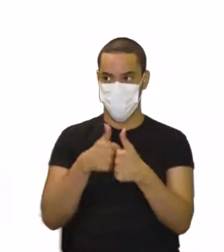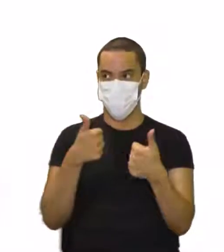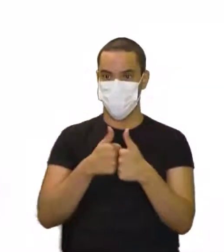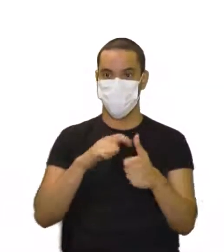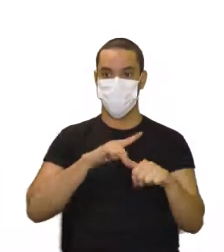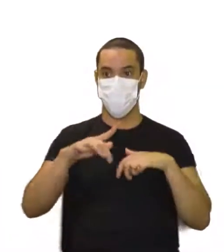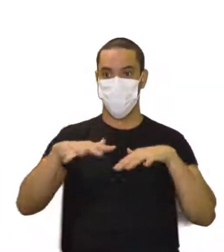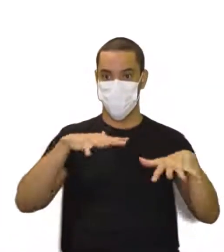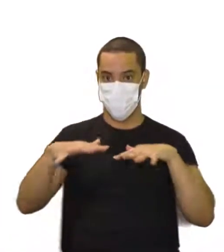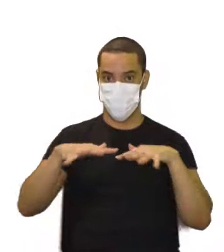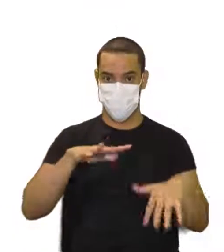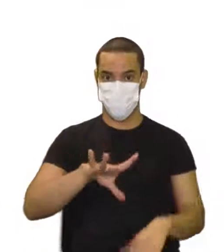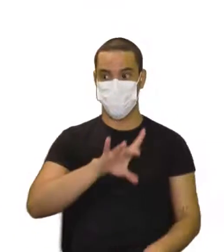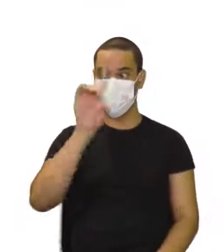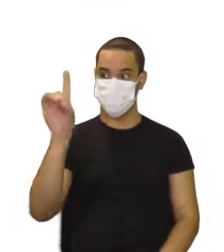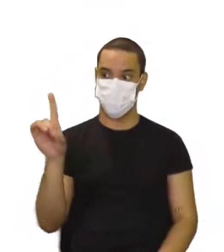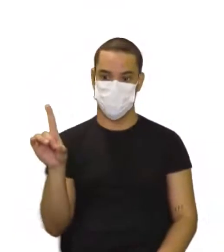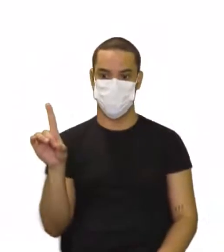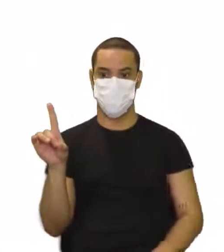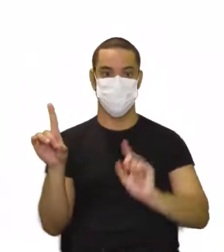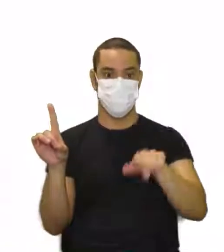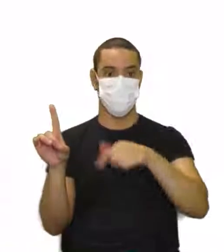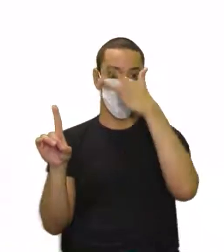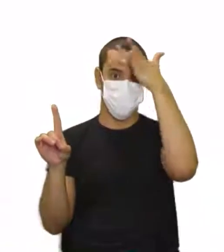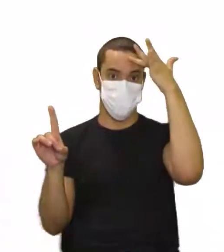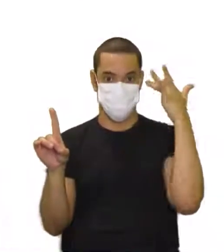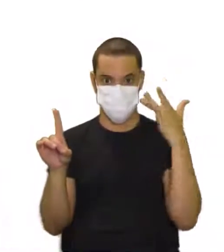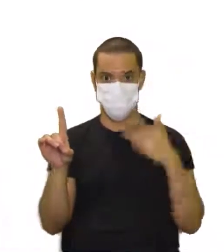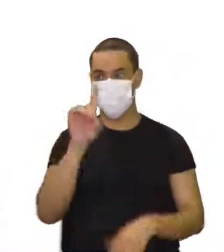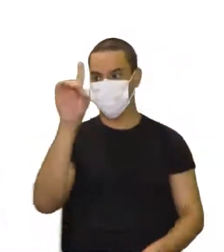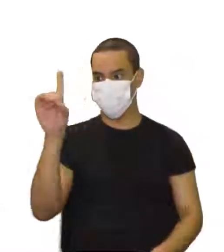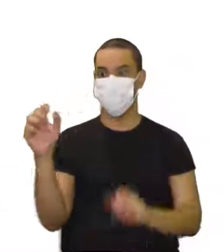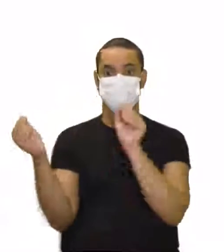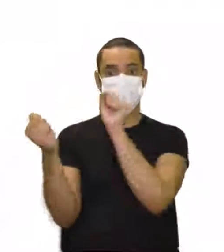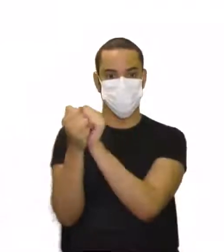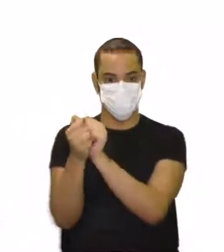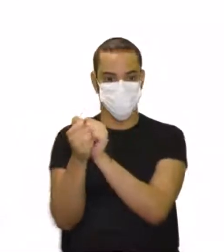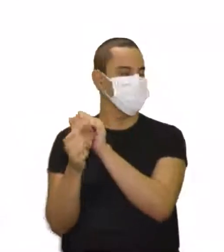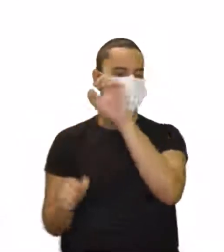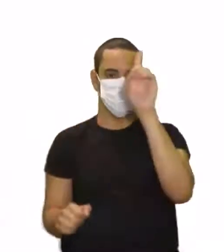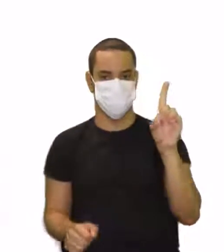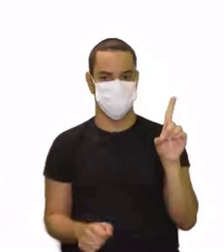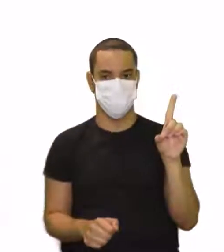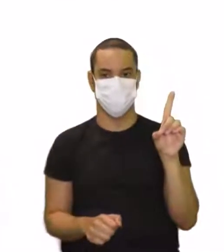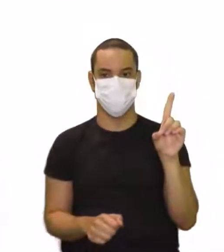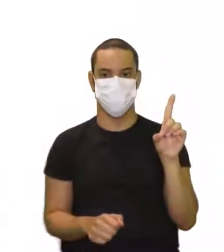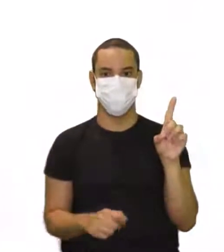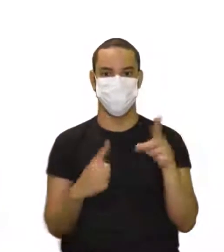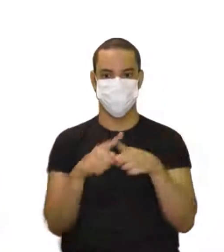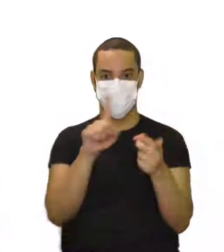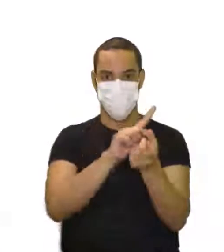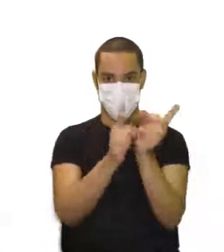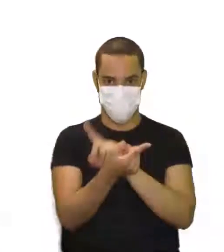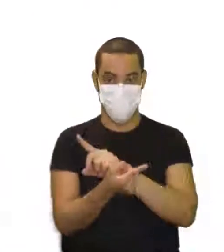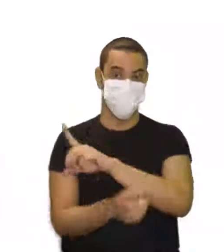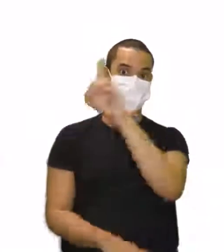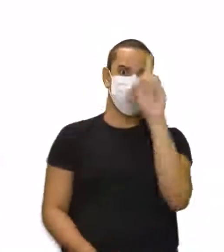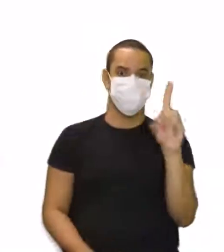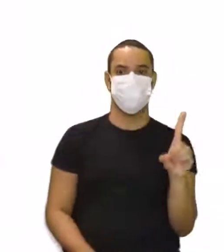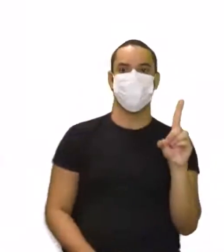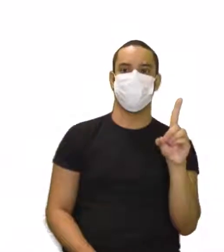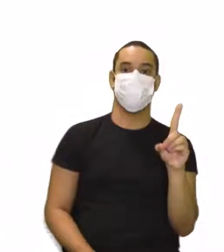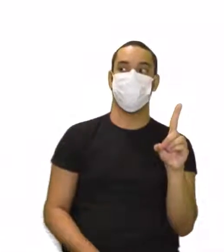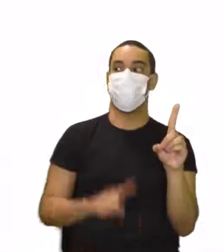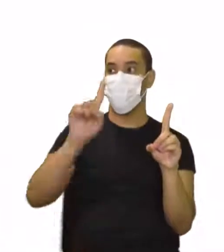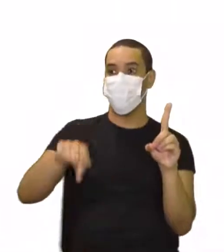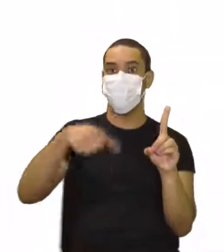movendo para a direita e a pessoa para a direita. O que isso quer dizer? que eu vou ter a velocidade do ônibus mais a